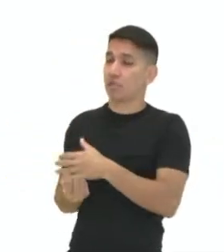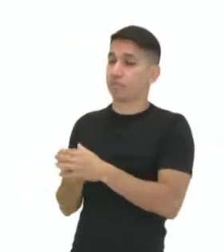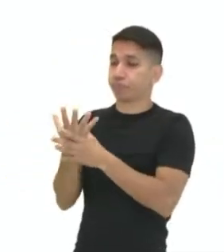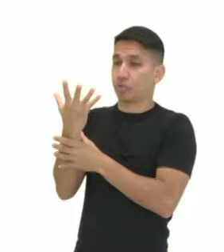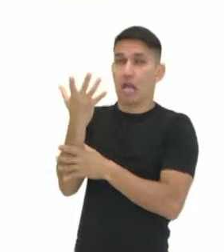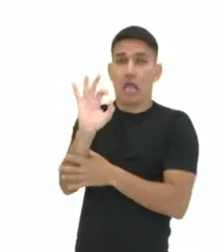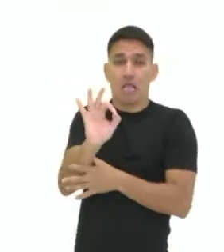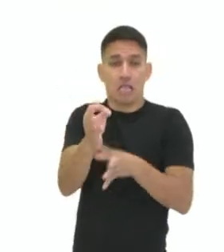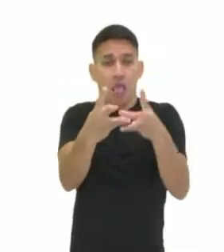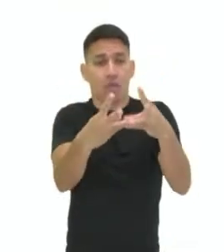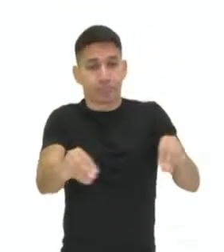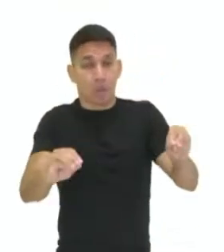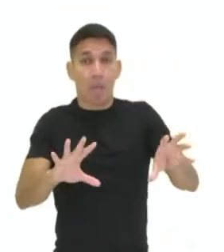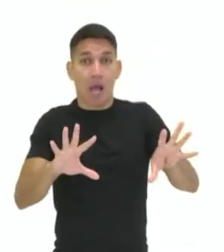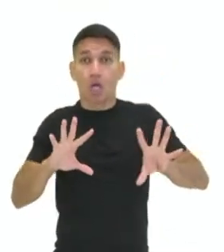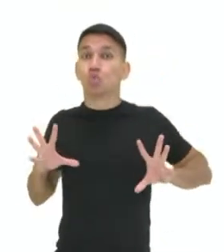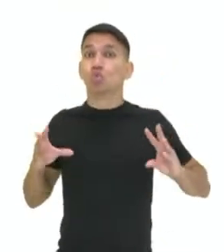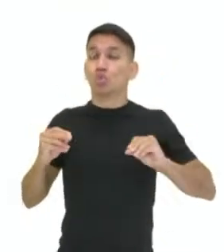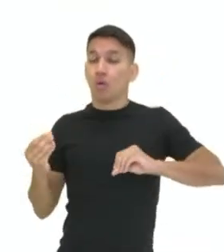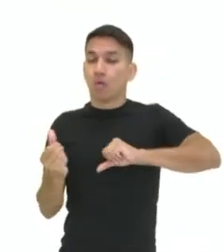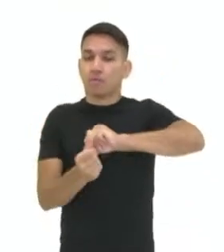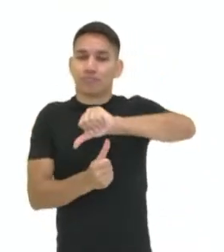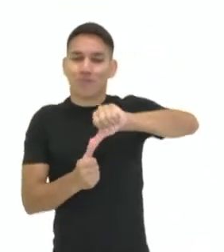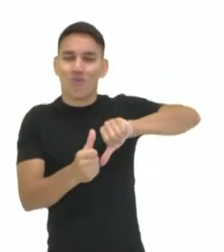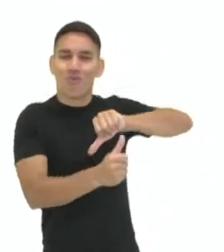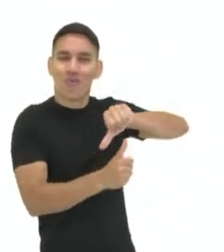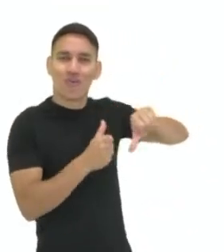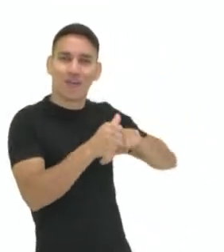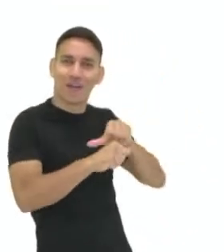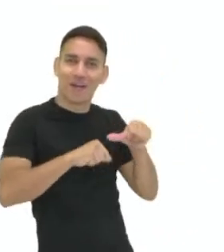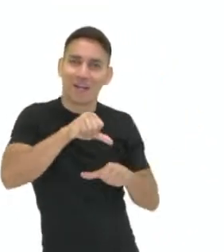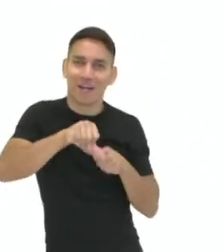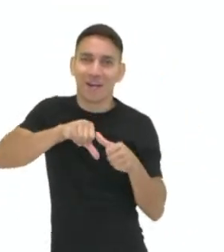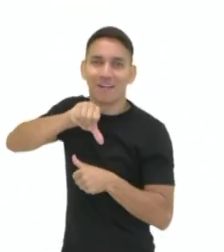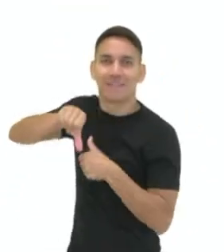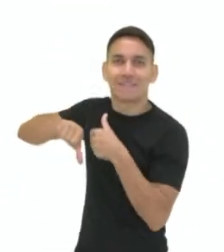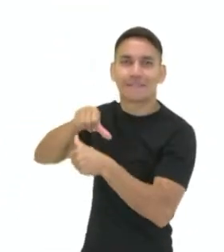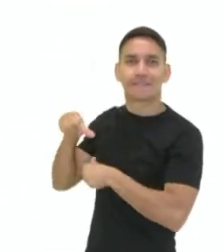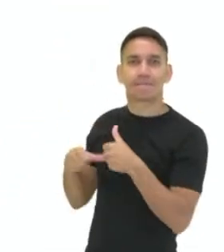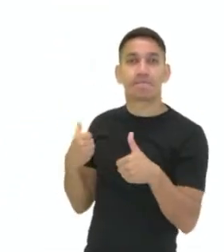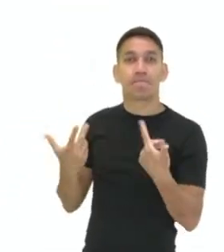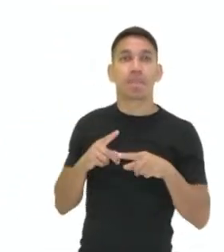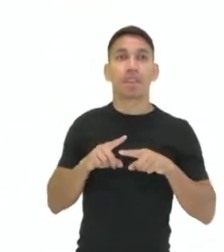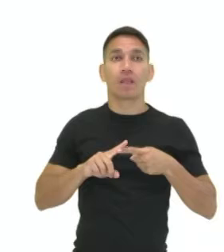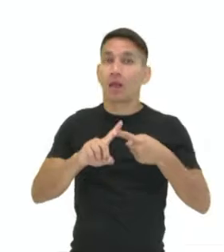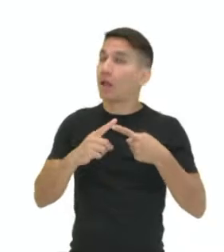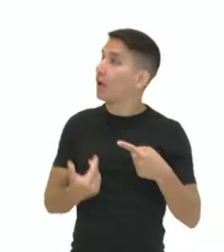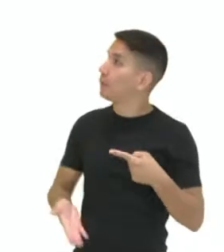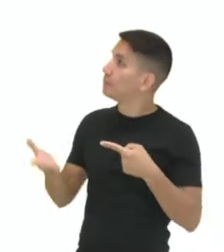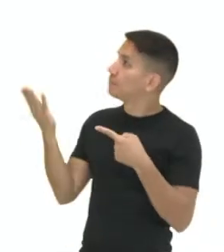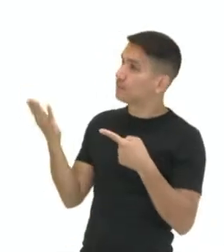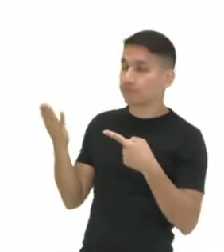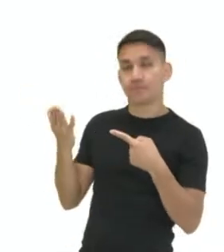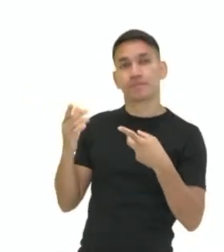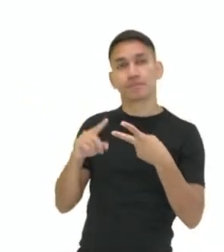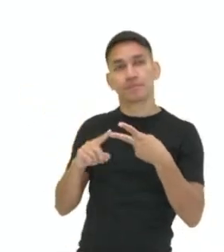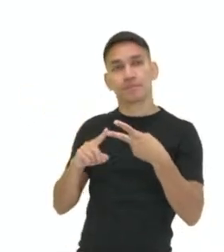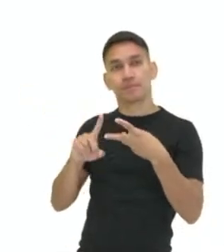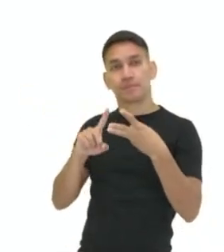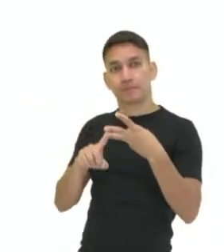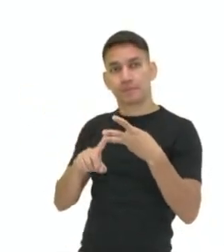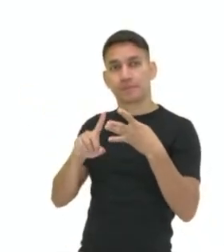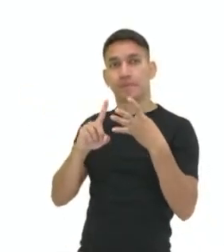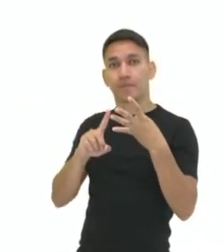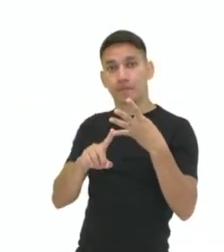mas tudo se transforma, é um ciclo, tá bom? Então aqui nós temos os principais ciclos biogeoquímicos do carbono, do oxigênio,